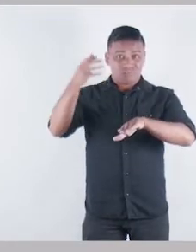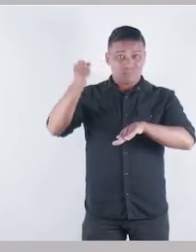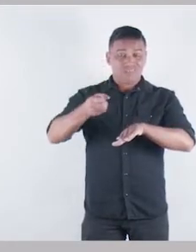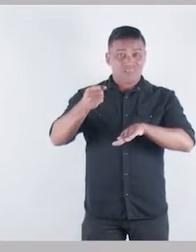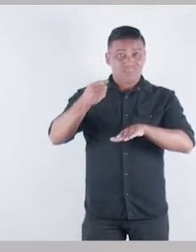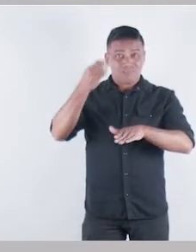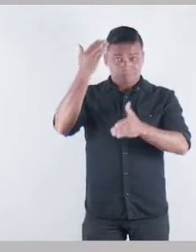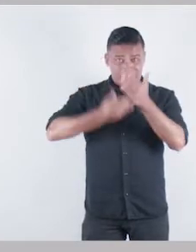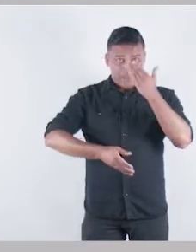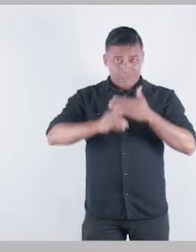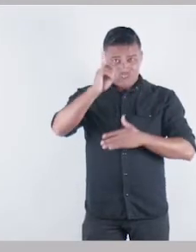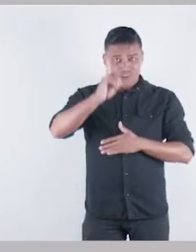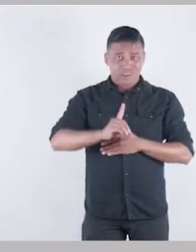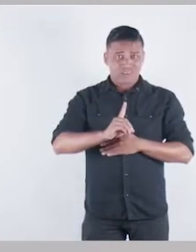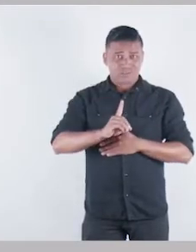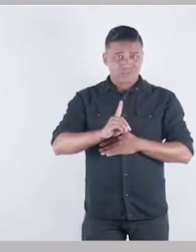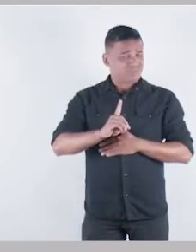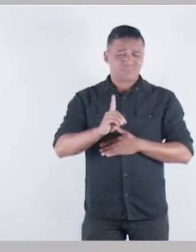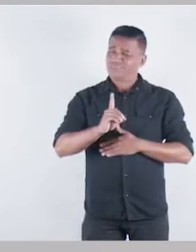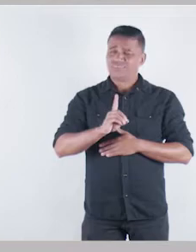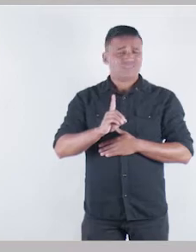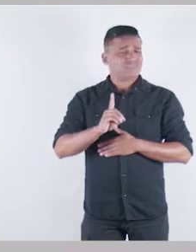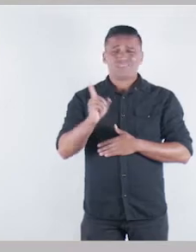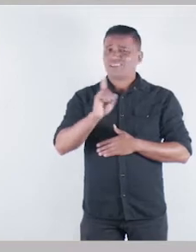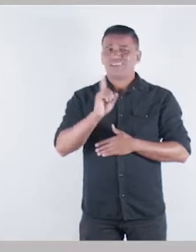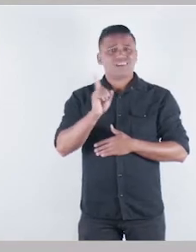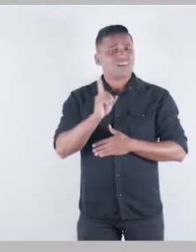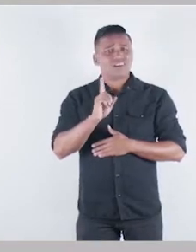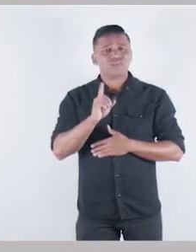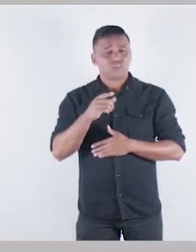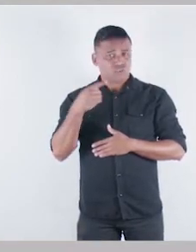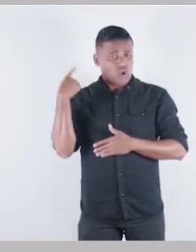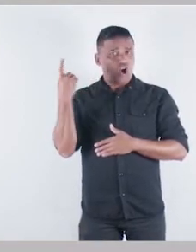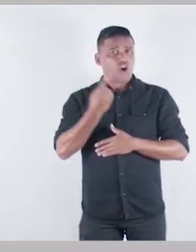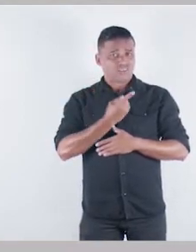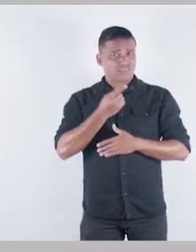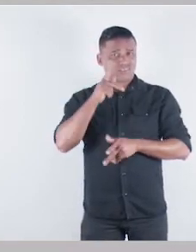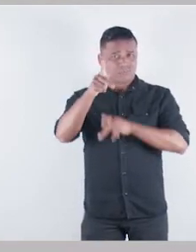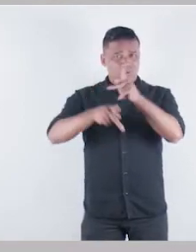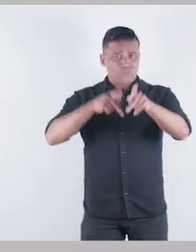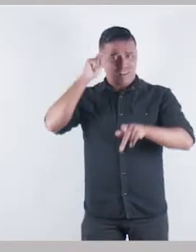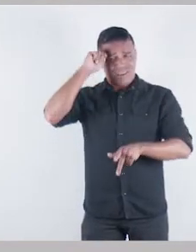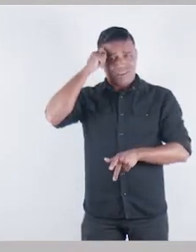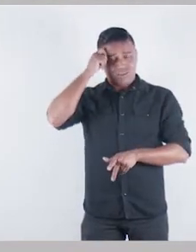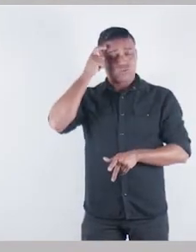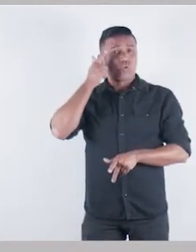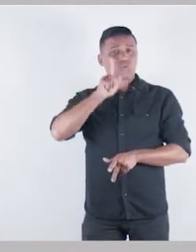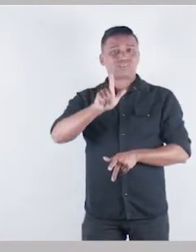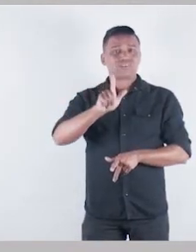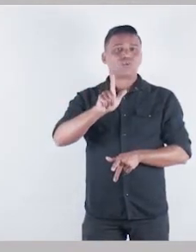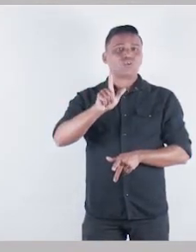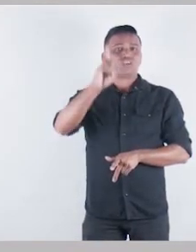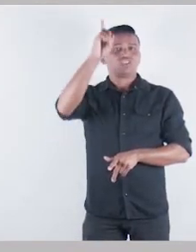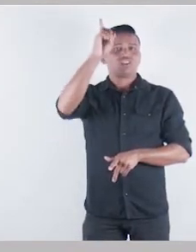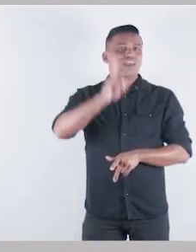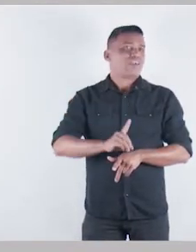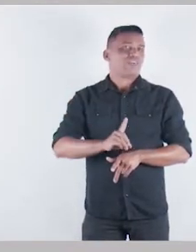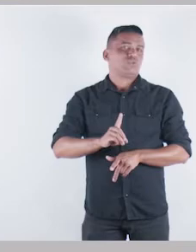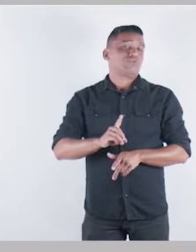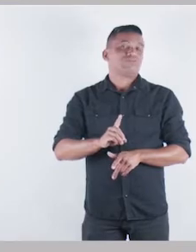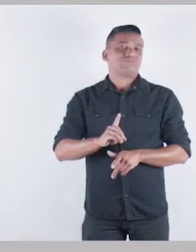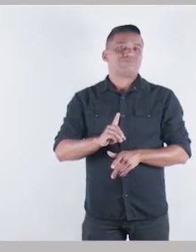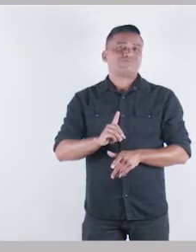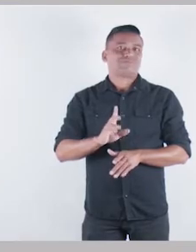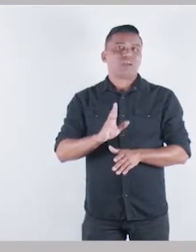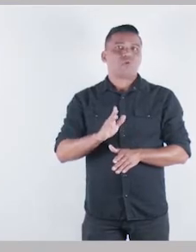questão, dos direitos que nós conseguimos no processo democrático, ninguém queimou